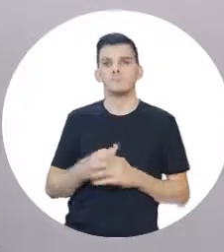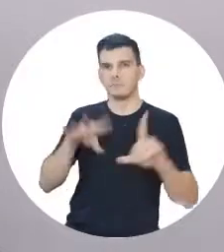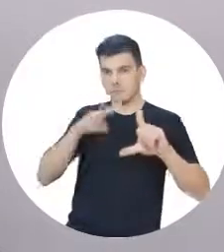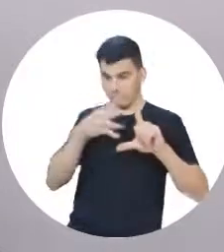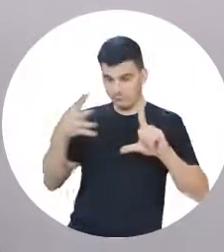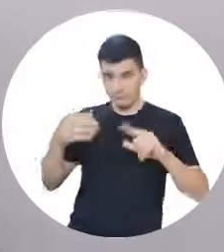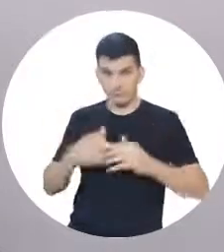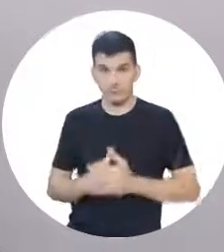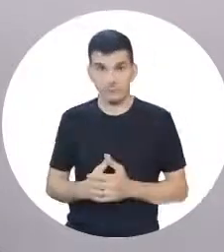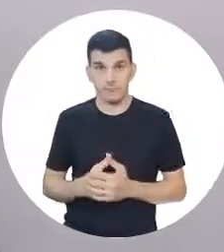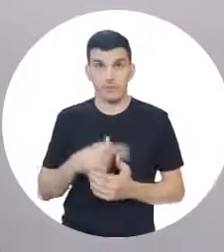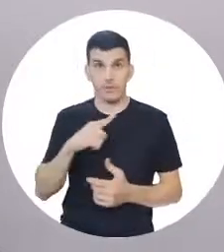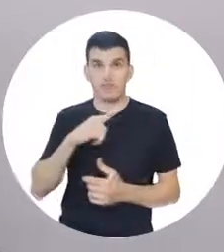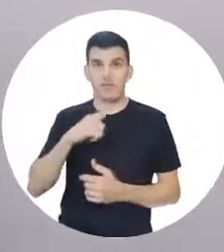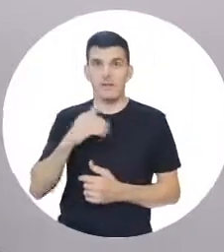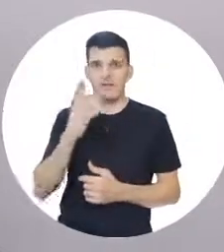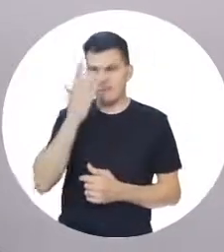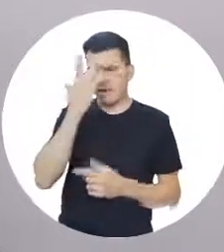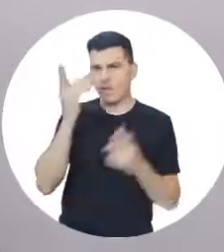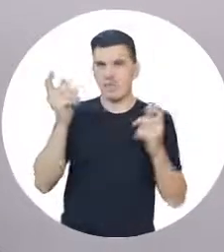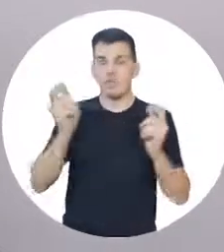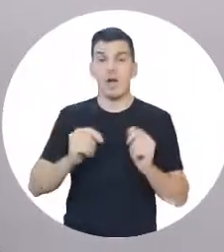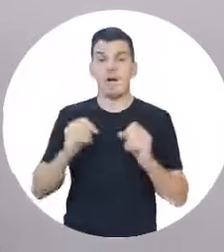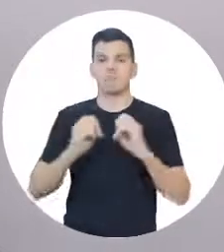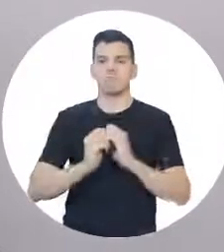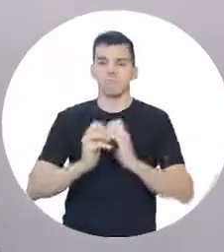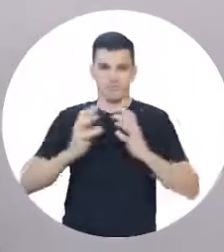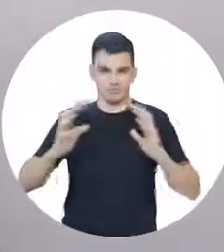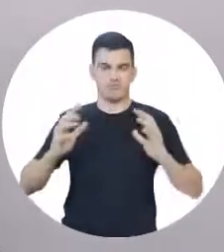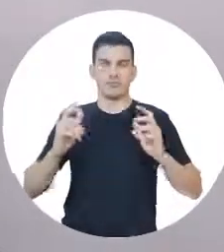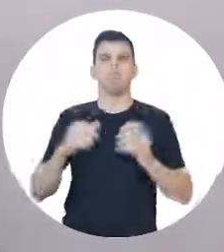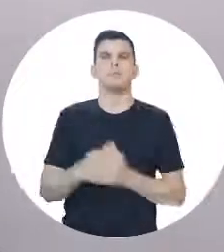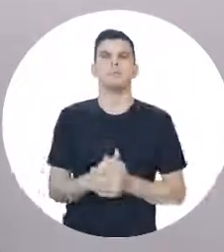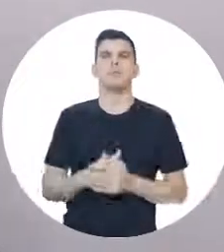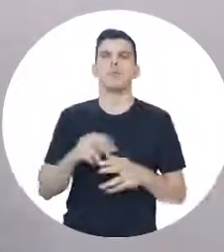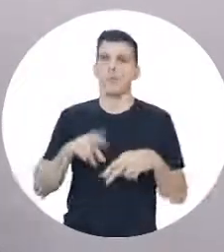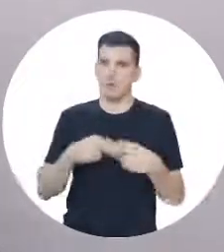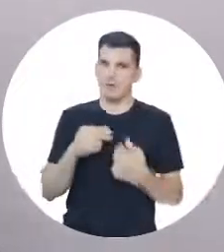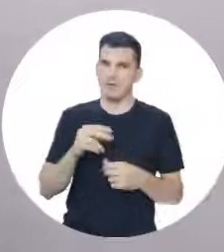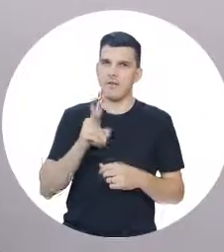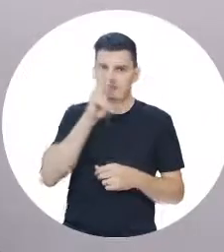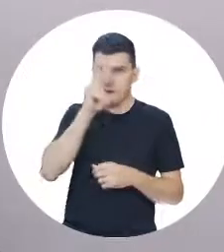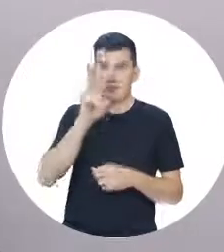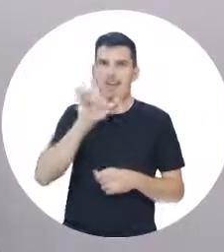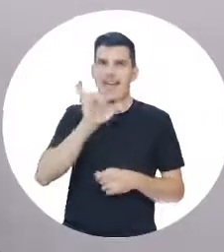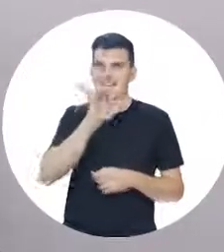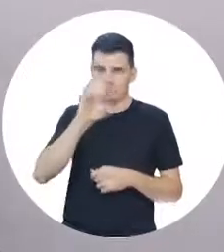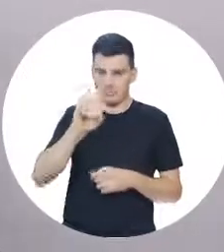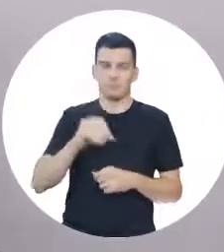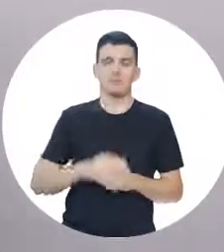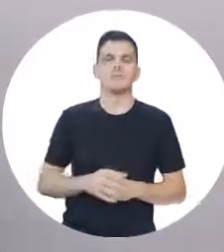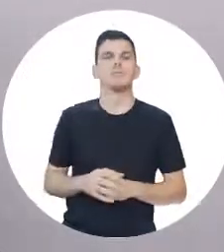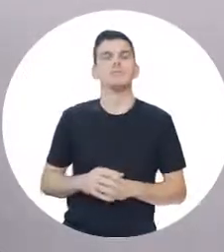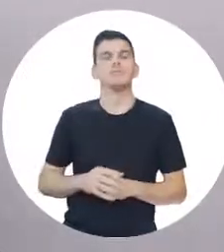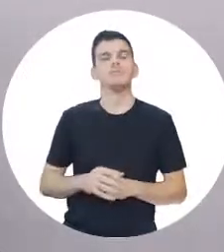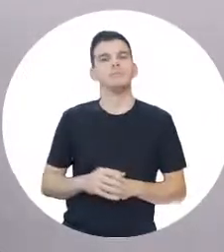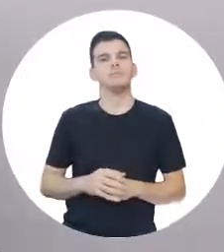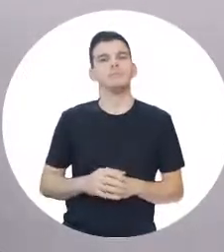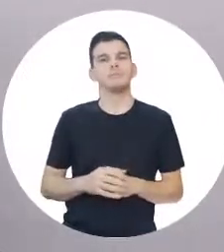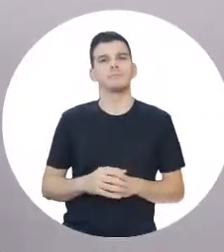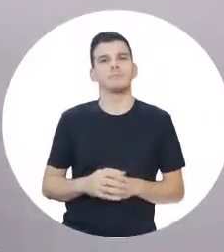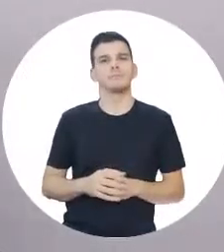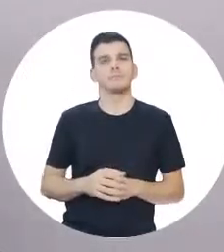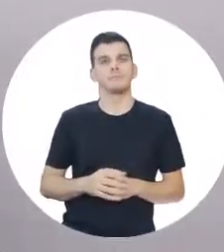tabela periódica. Então, ele tem uma grande facilidade reativa. Por isso que é um dos ácidos mais corrosivos que a gente